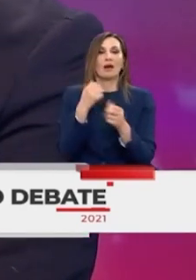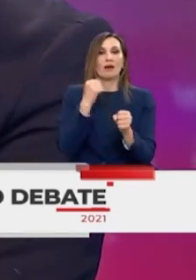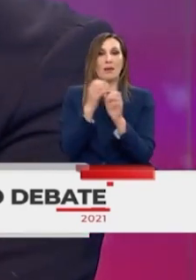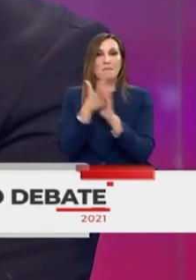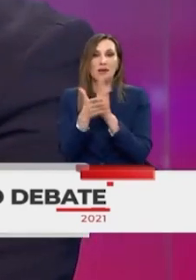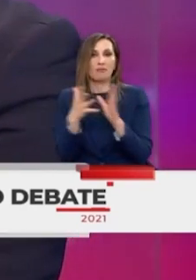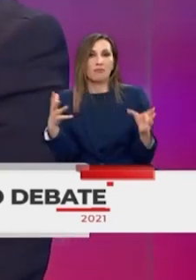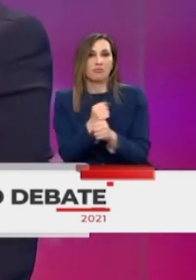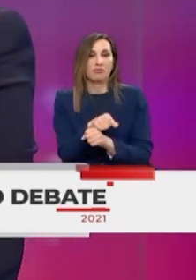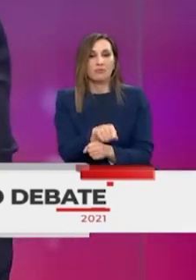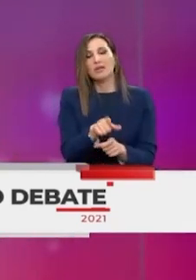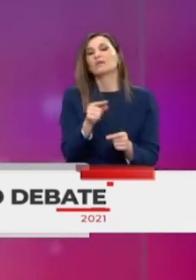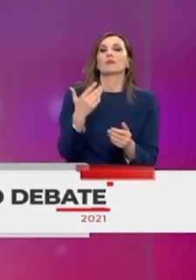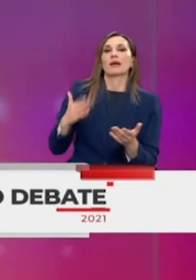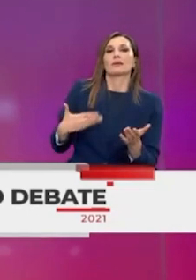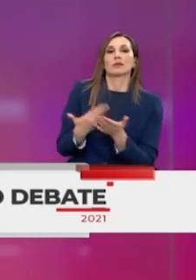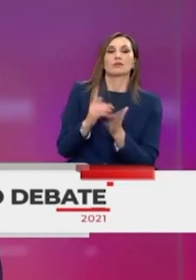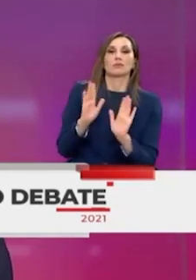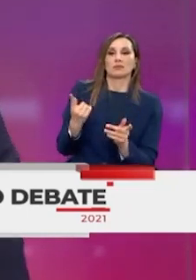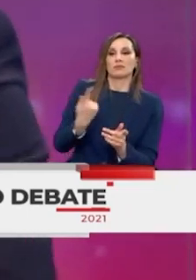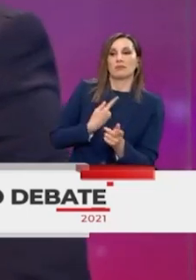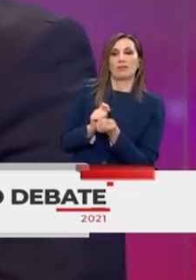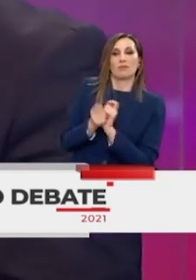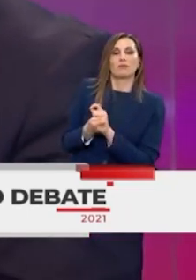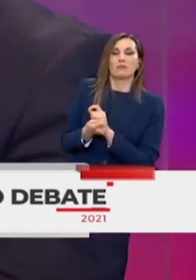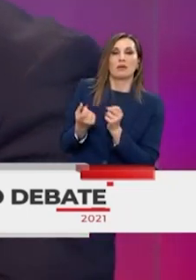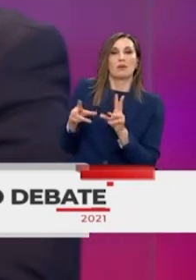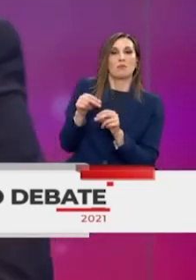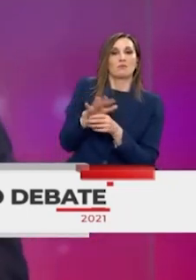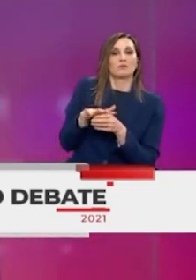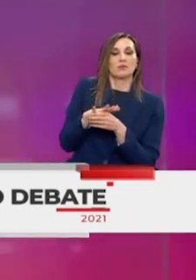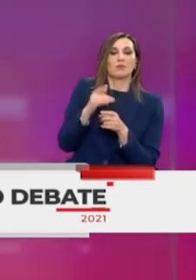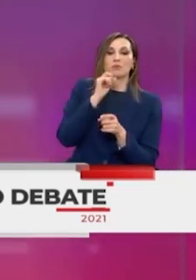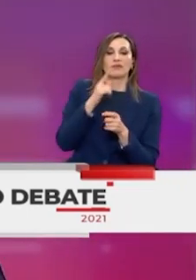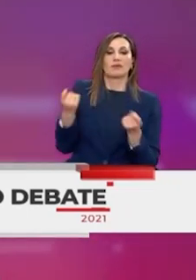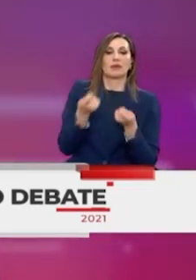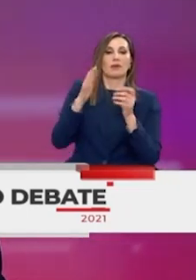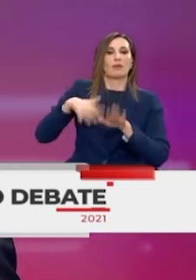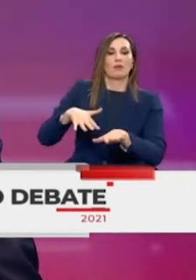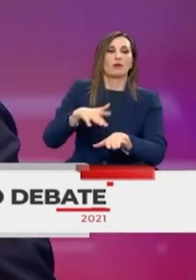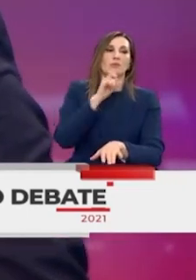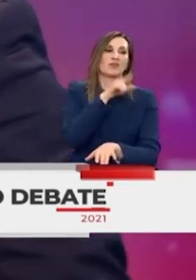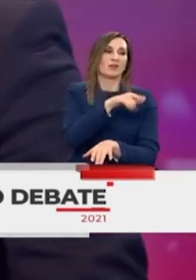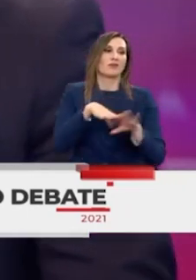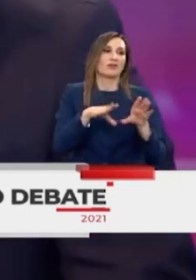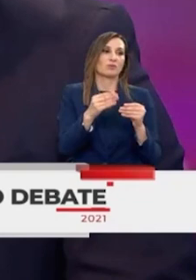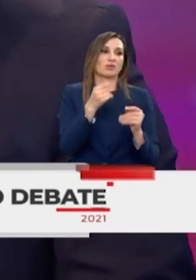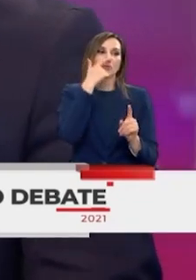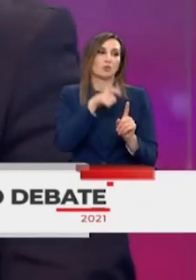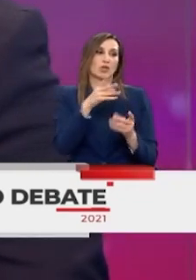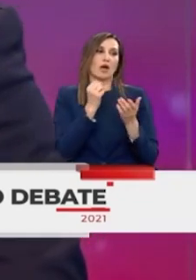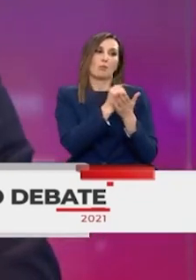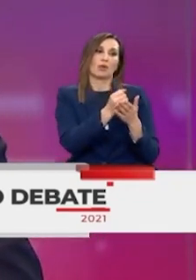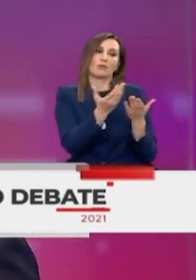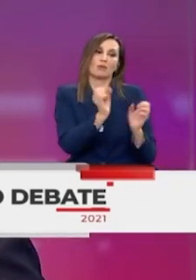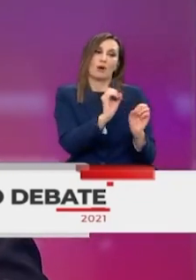a campanha e os candidatos vão ter que se adaptar a uma nova circunstância. E, portanto, provavelmente, ações de rua, eu sei que a doutora Gomes cá não ia fazer muitas, também não tem muita gente a apoiá-la, por